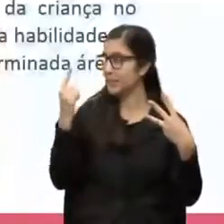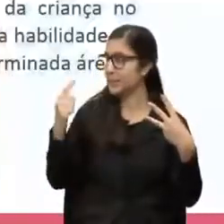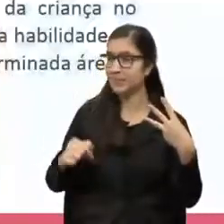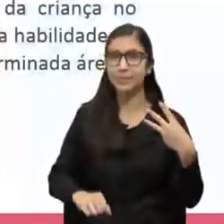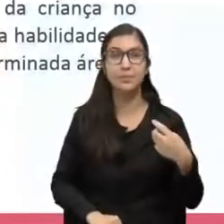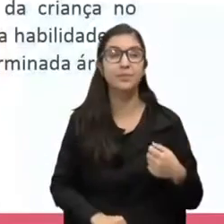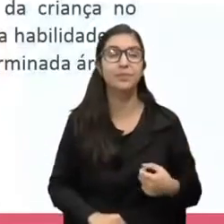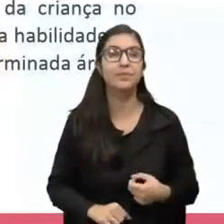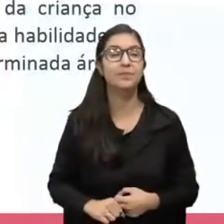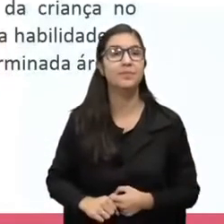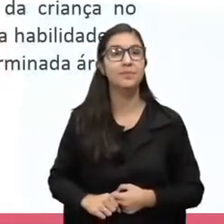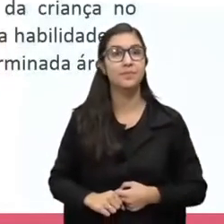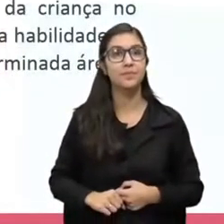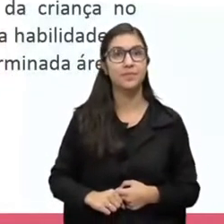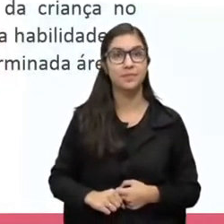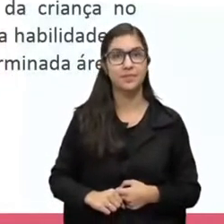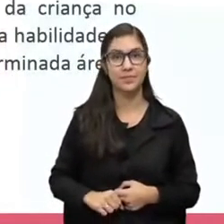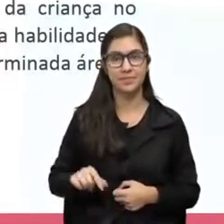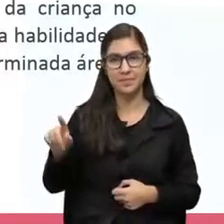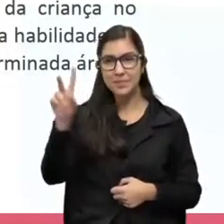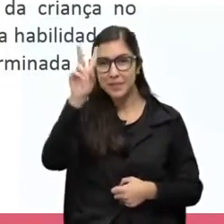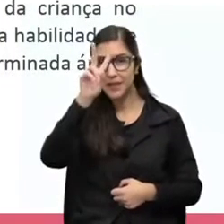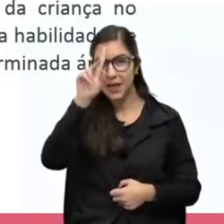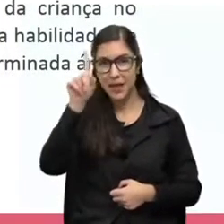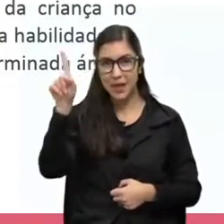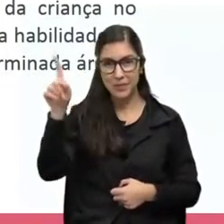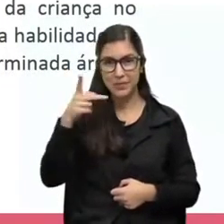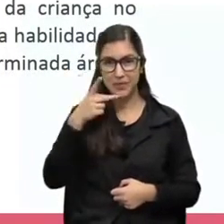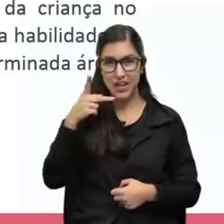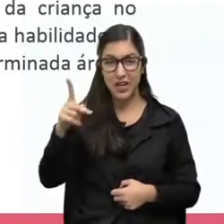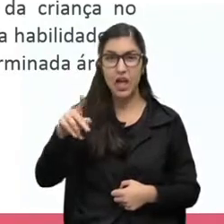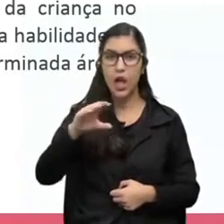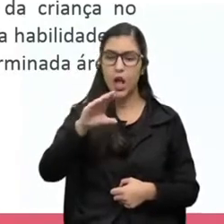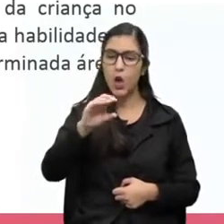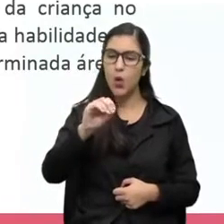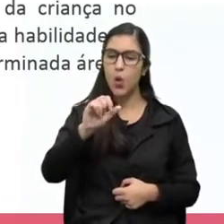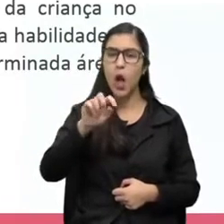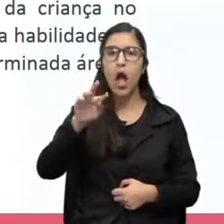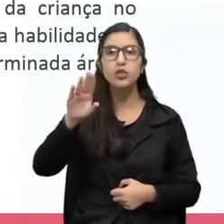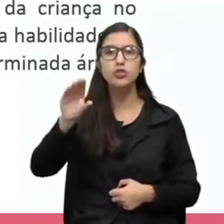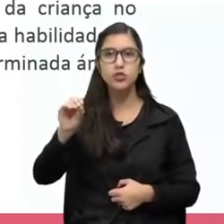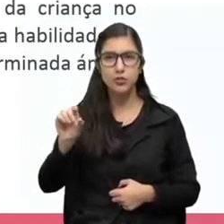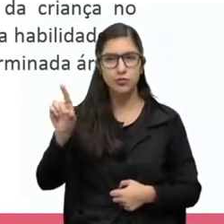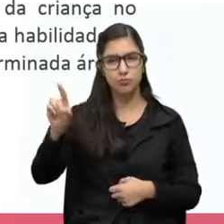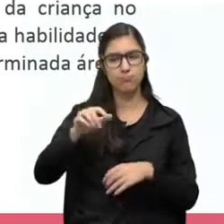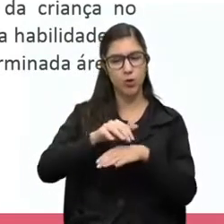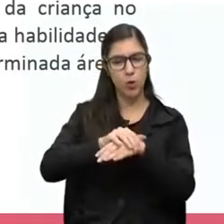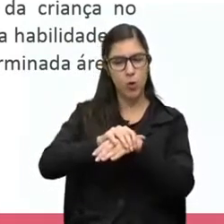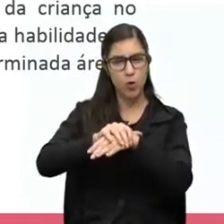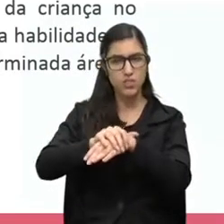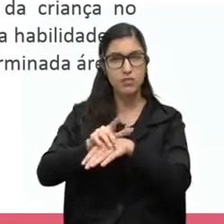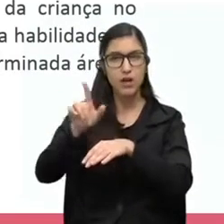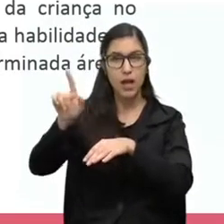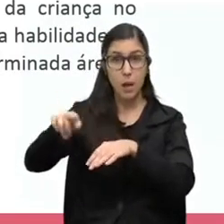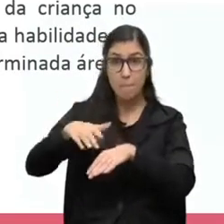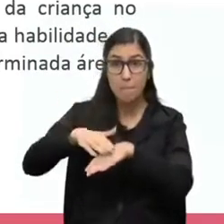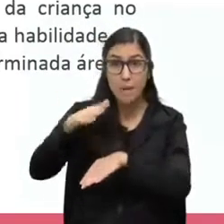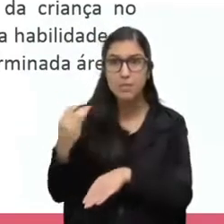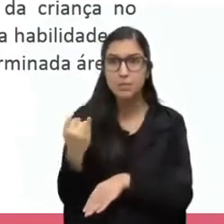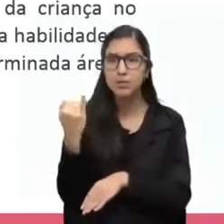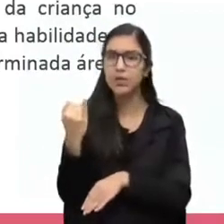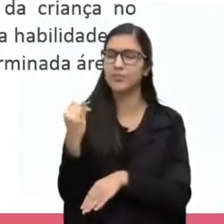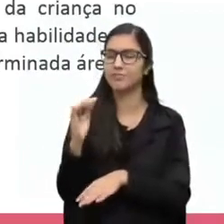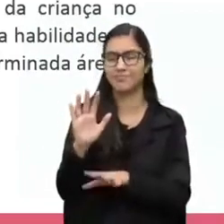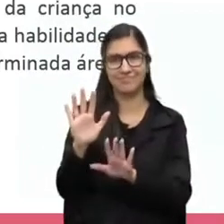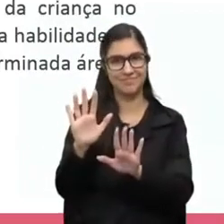quadro. Ela chama-se, lembram do que eu falei, do movimento coativo? Não que ele seja a fase mais importante, mas